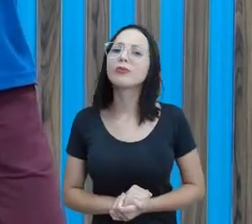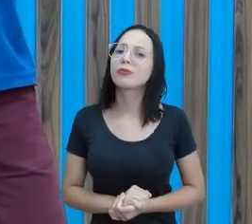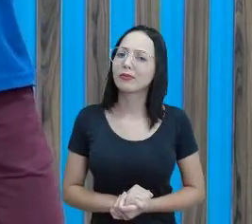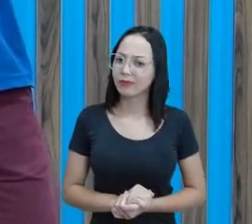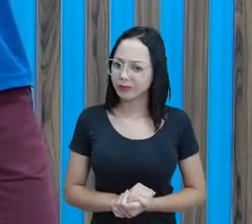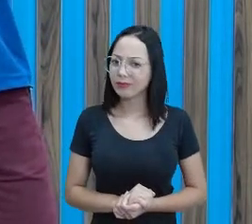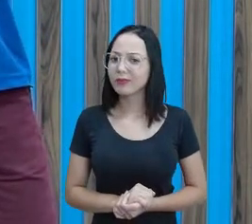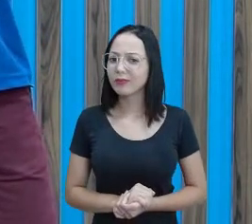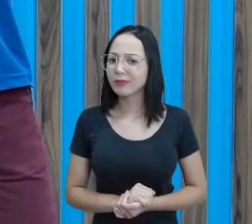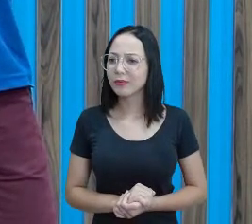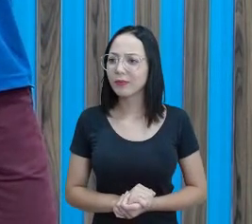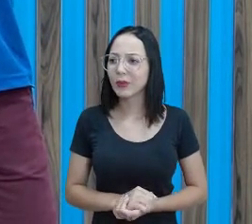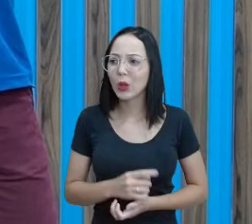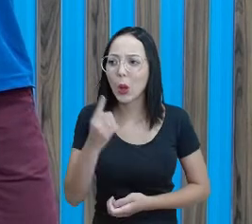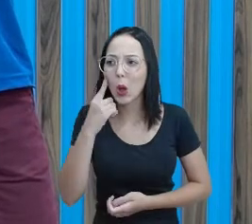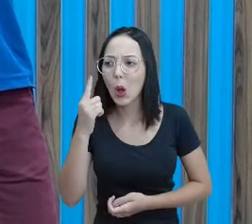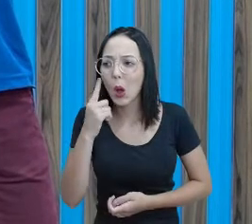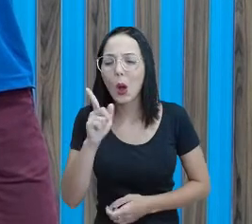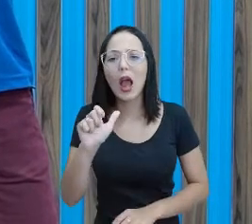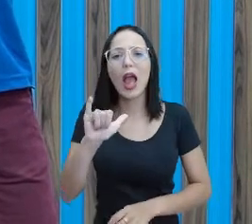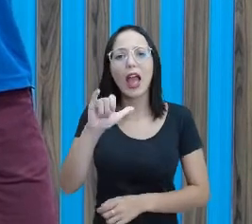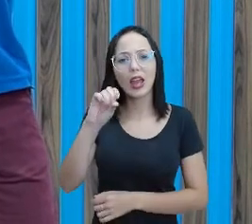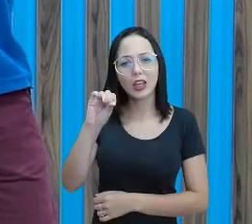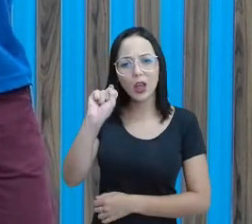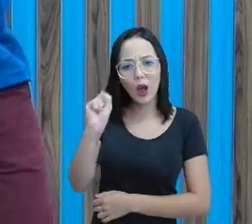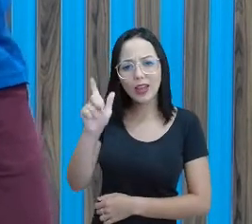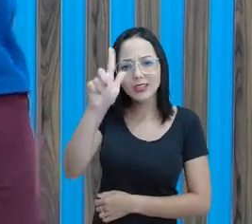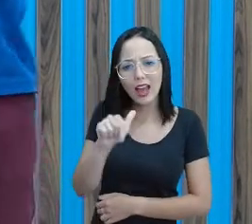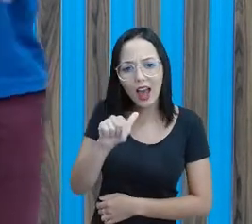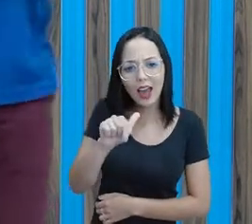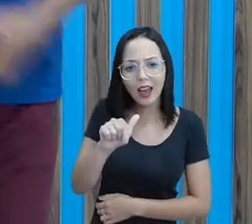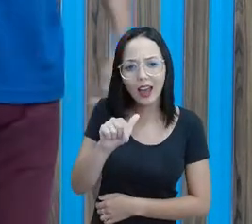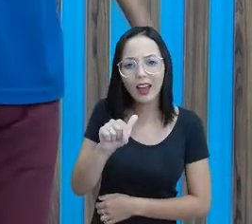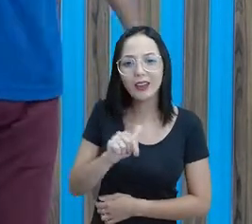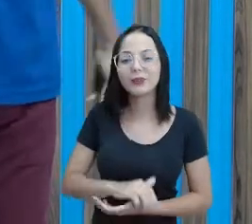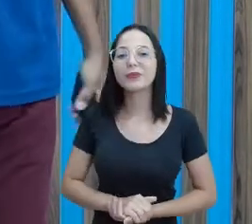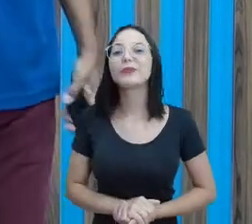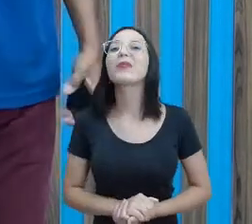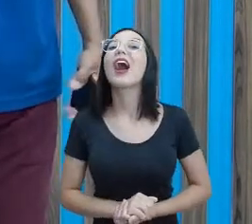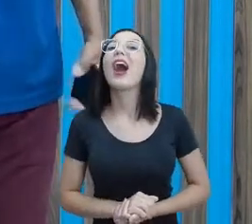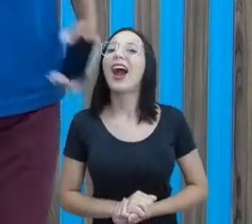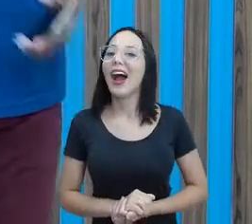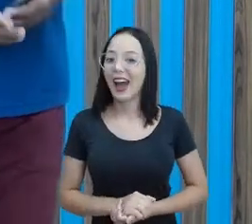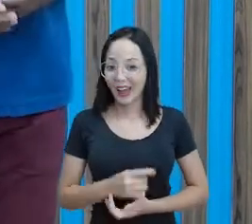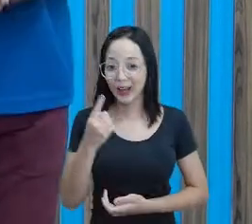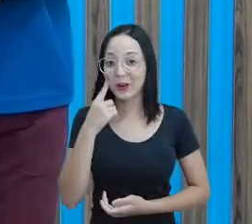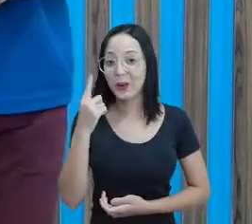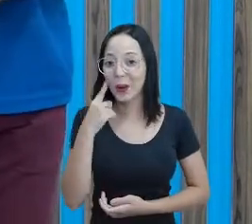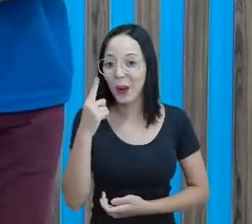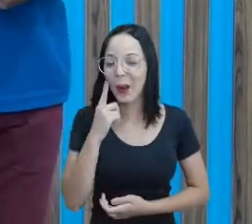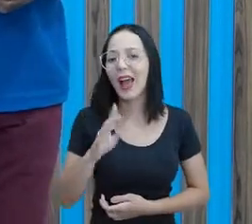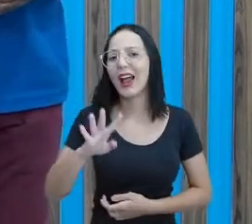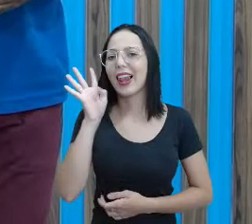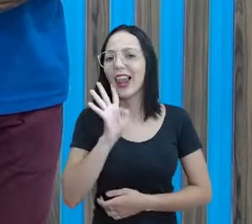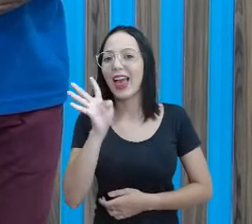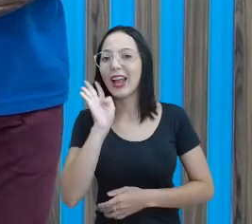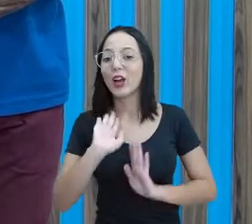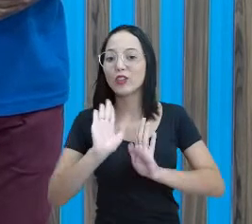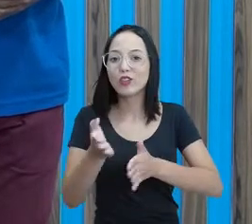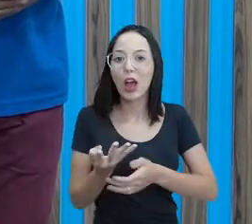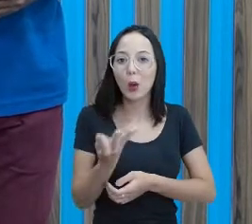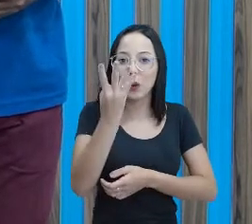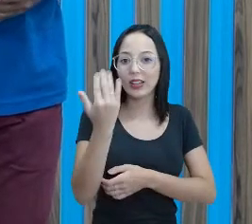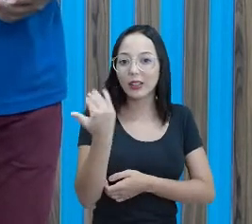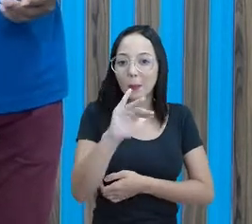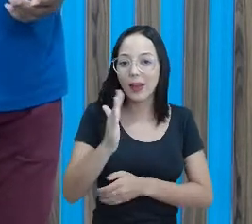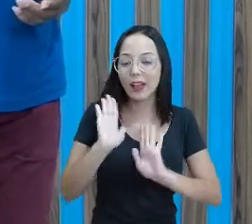Caraca! Não é Android não, é? É iOS, é? Ah, meu irmão, essa galera do outro lado da câmera é muito massa, desde 4h30 da manhã que eles